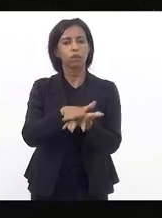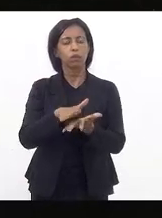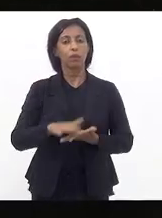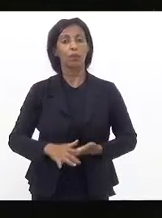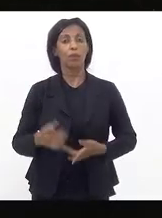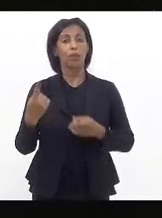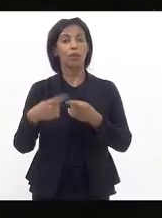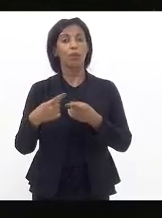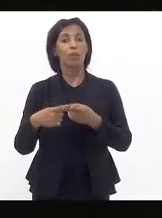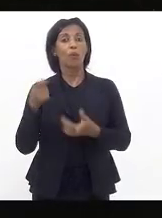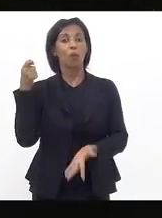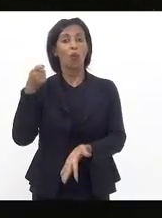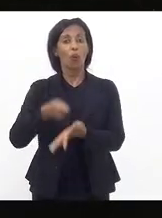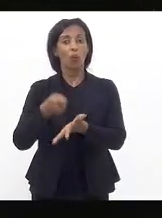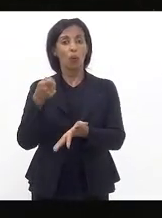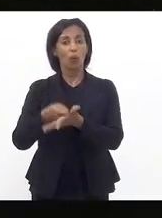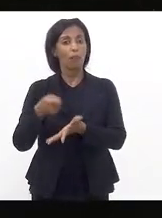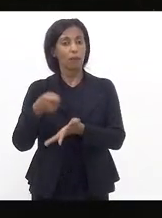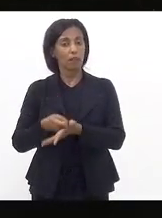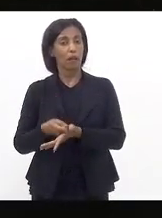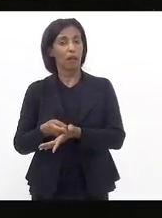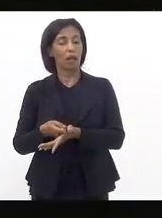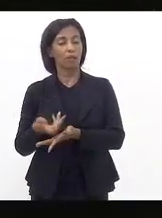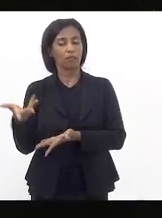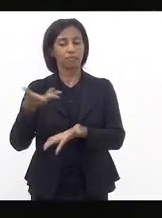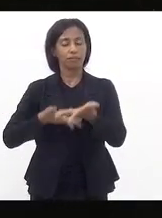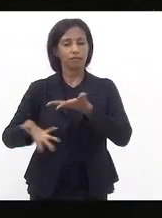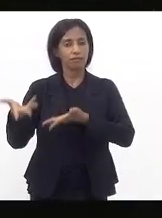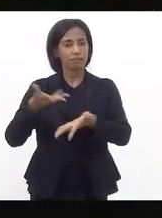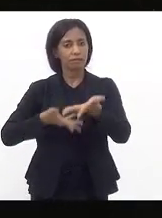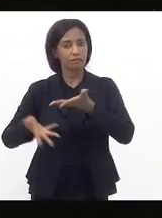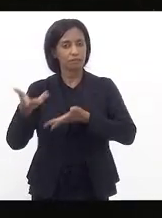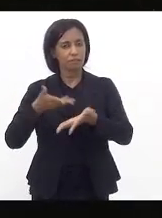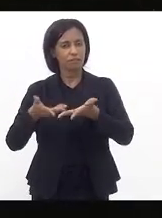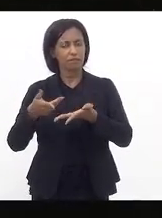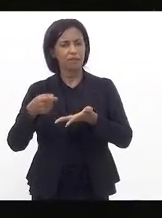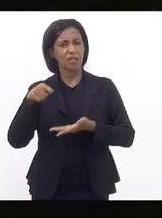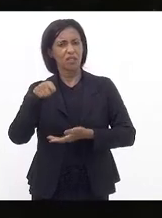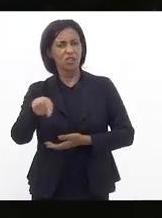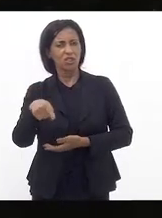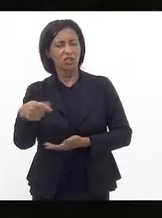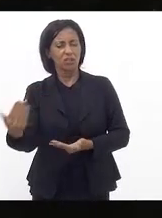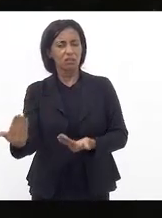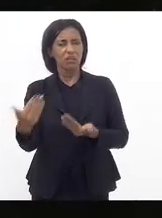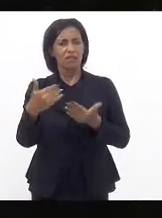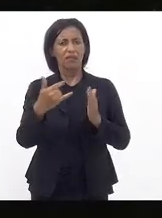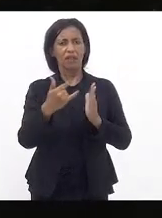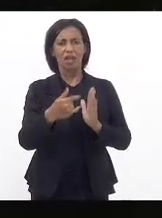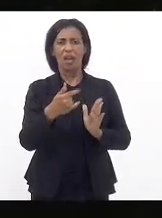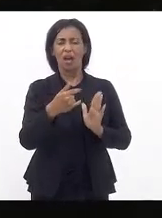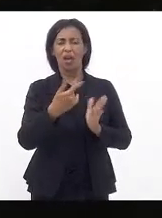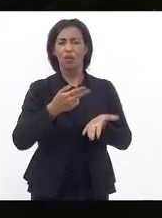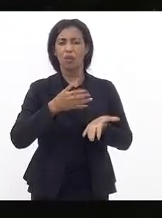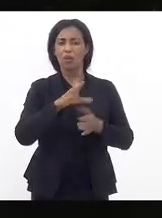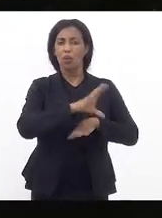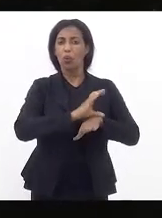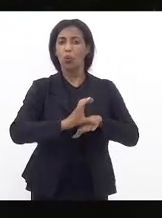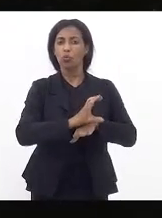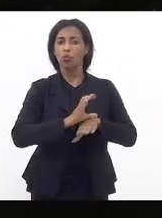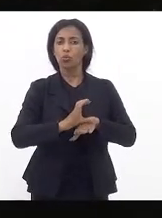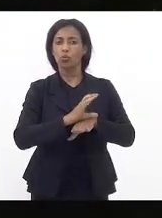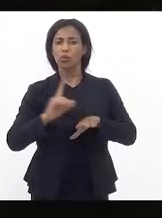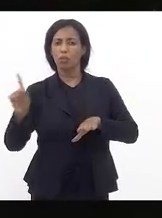por que foram obrigadas a participar disso que fere a nossa Carta Magna que a